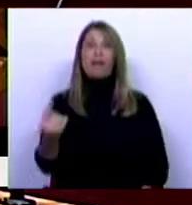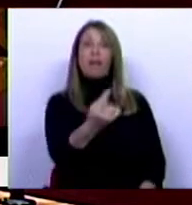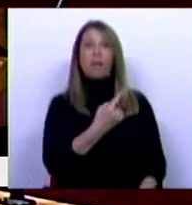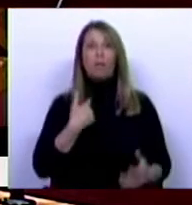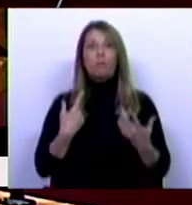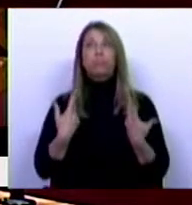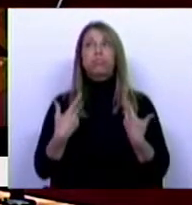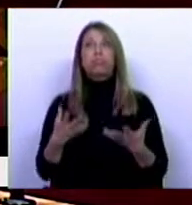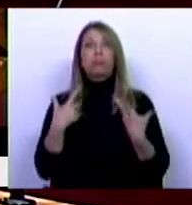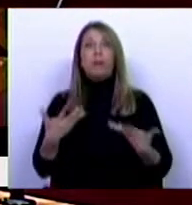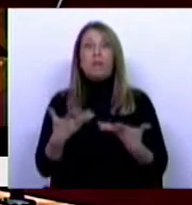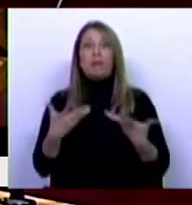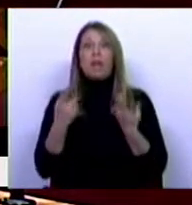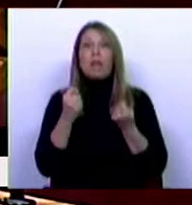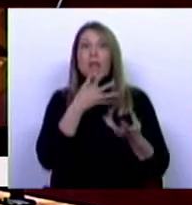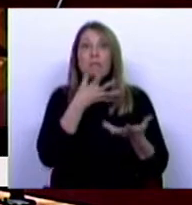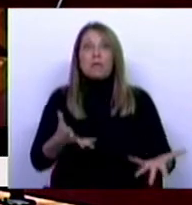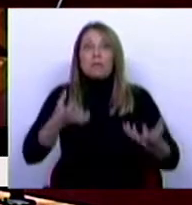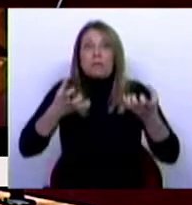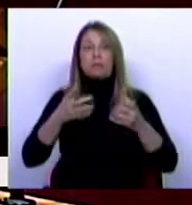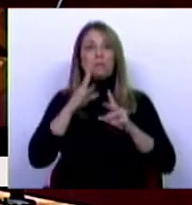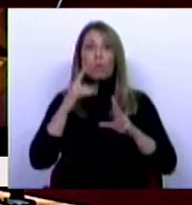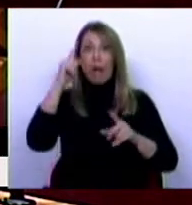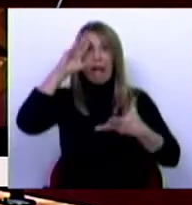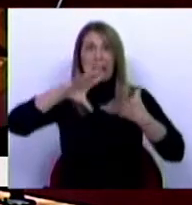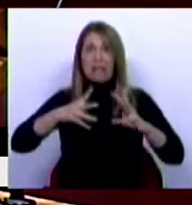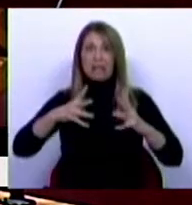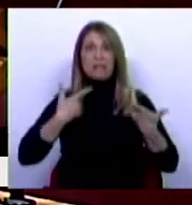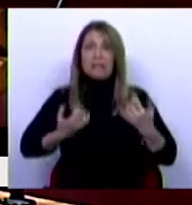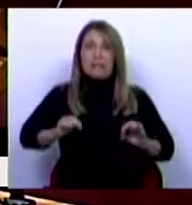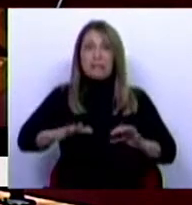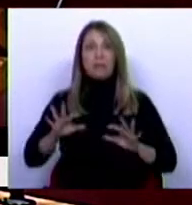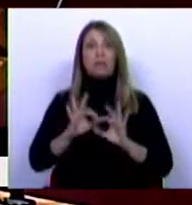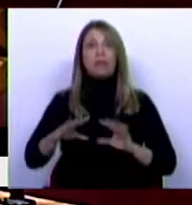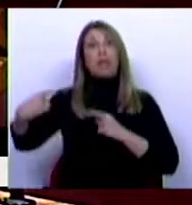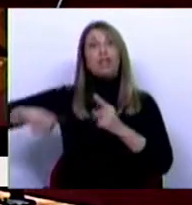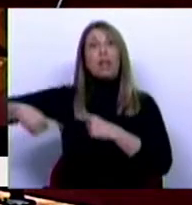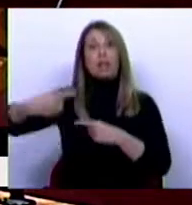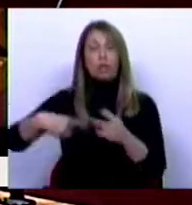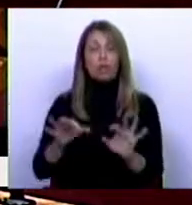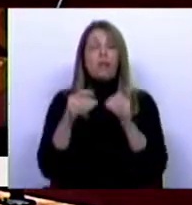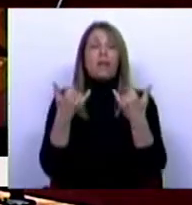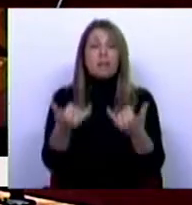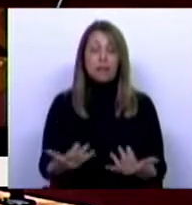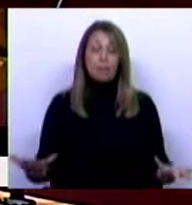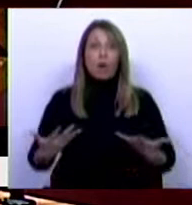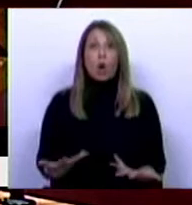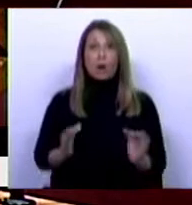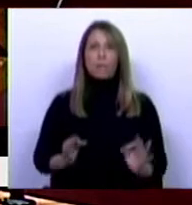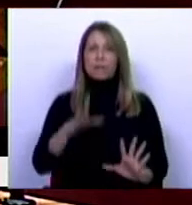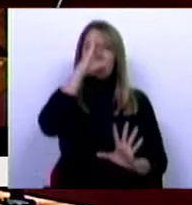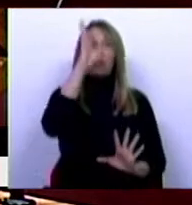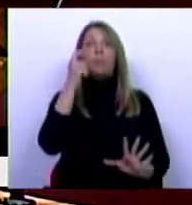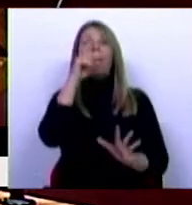uma crise como esta na sua geração ou nas seguintes. Em momentos destes é preciso saber com quem contamos. Saber quais as portas que